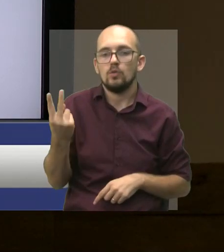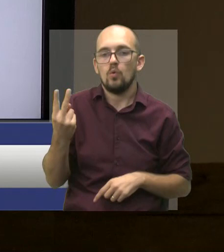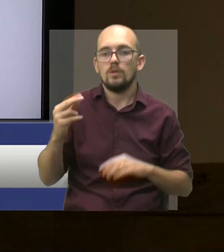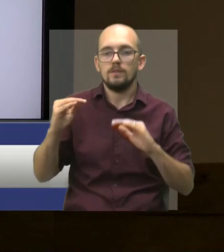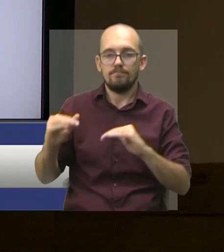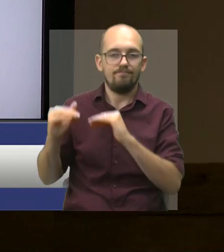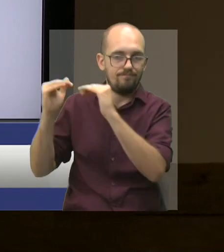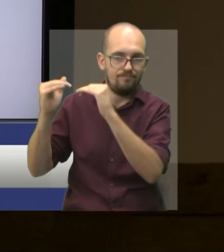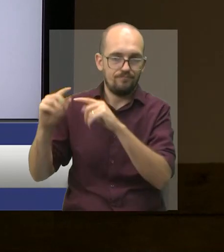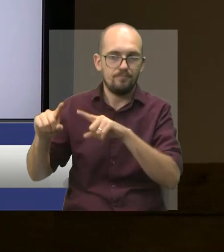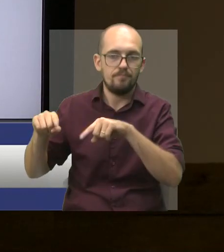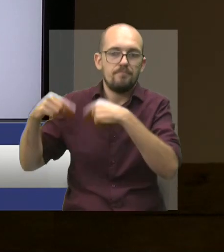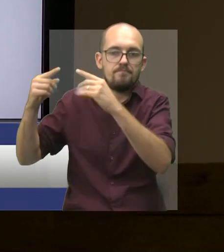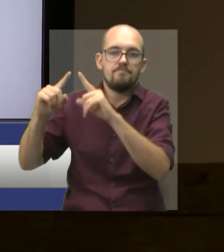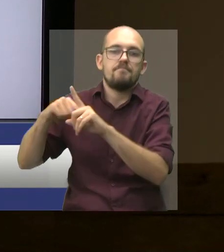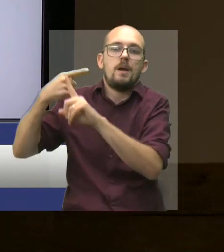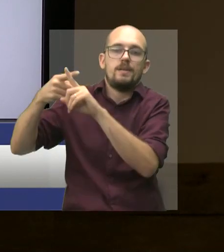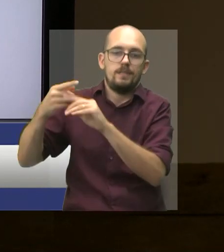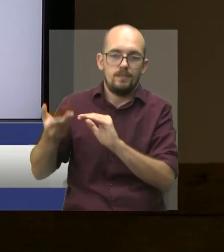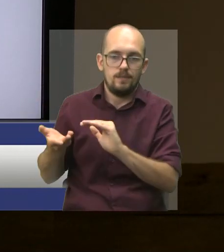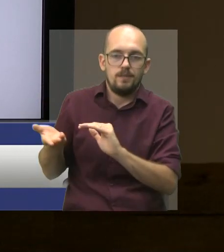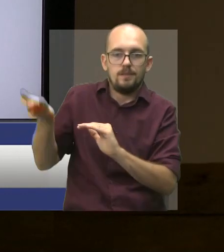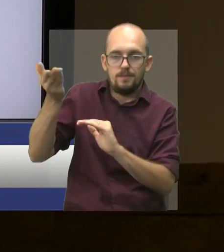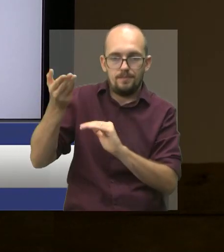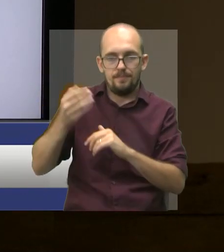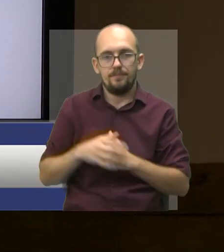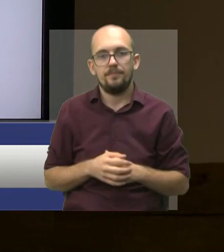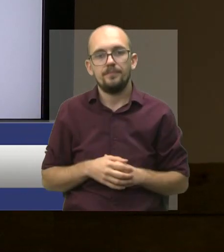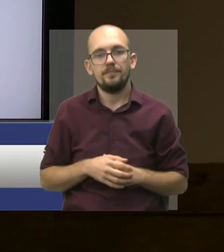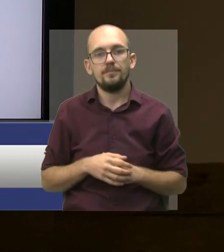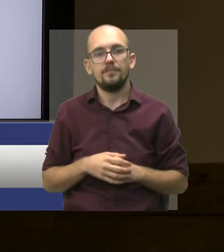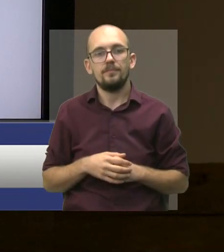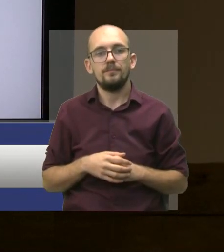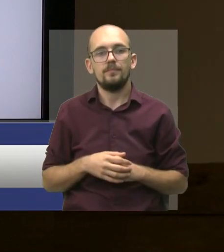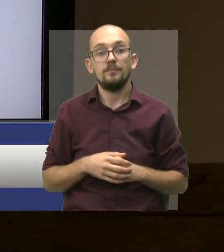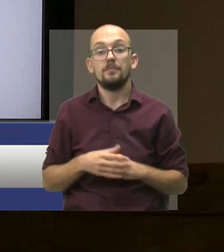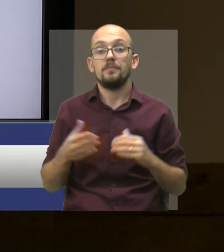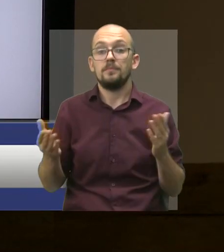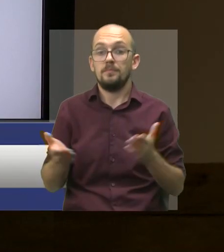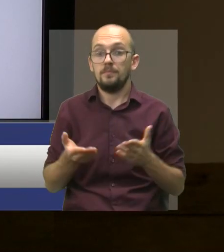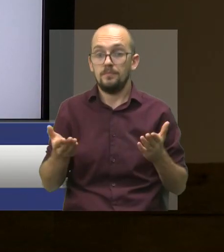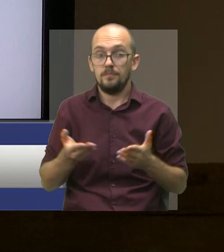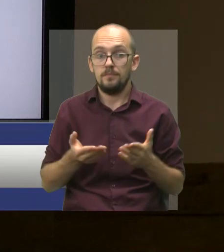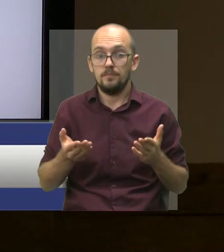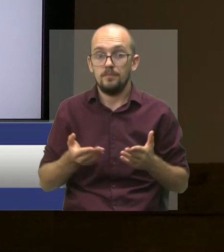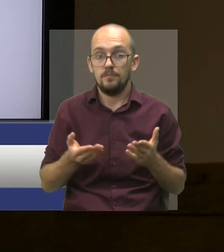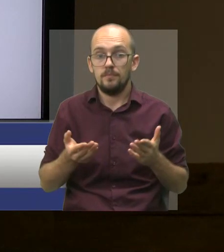novos eleitos, agora, para os cargos eletivos,